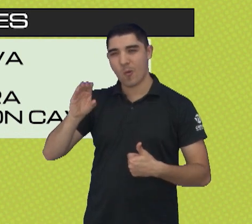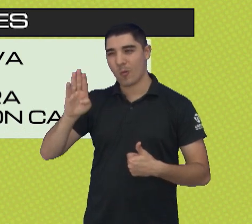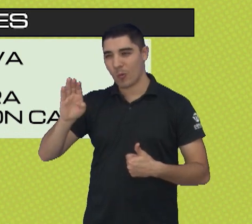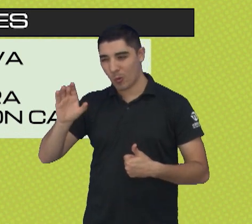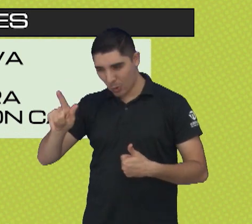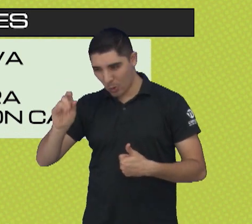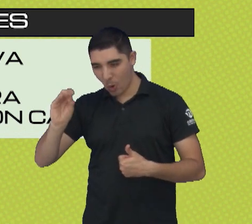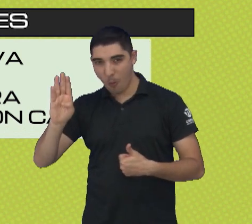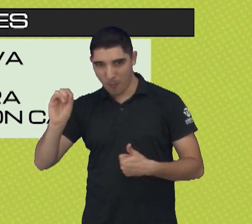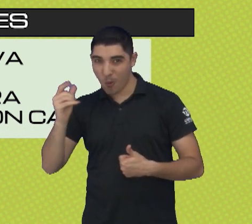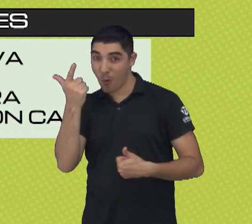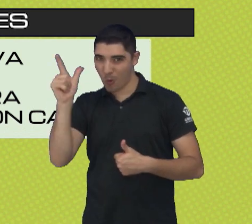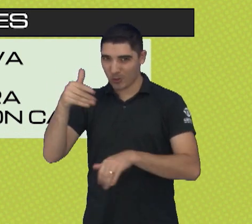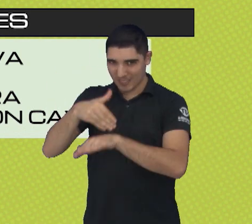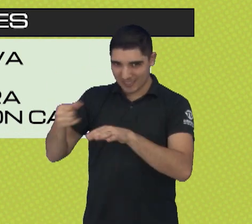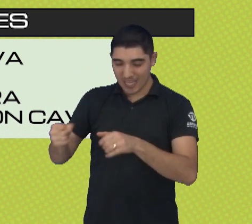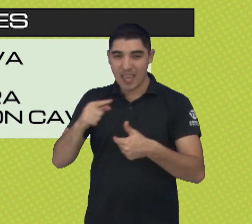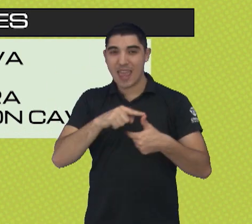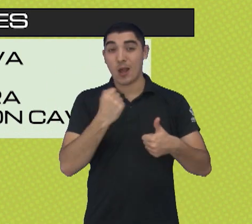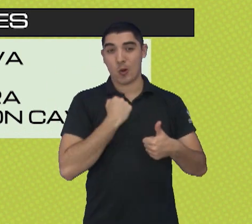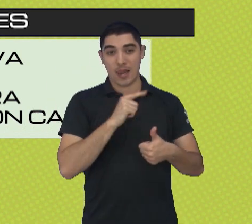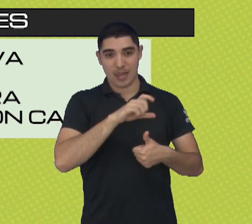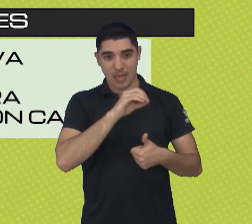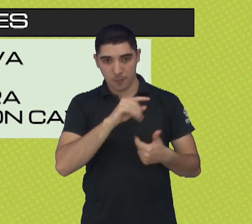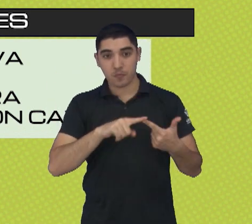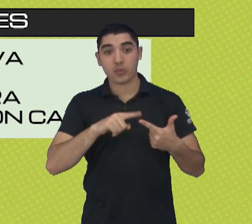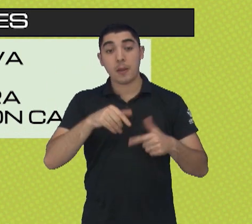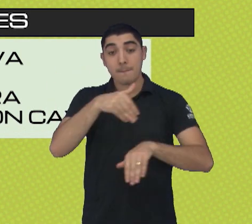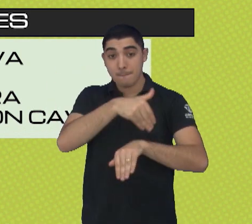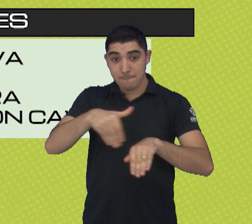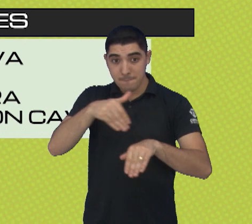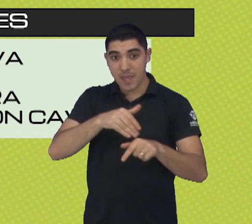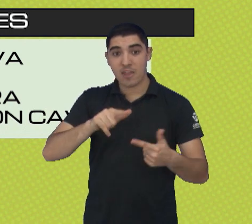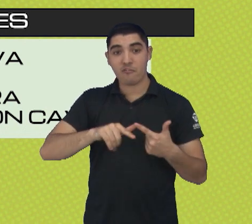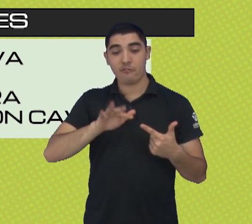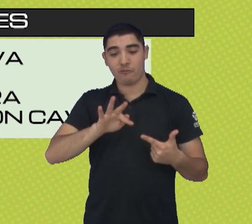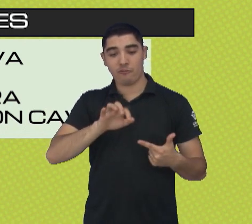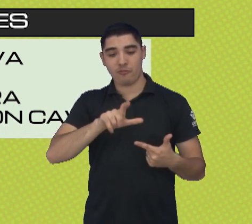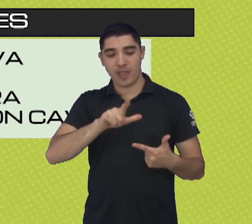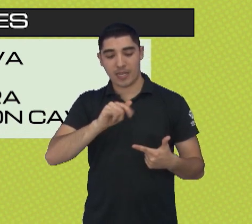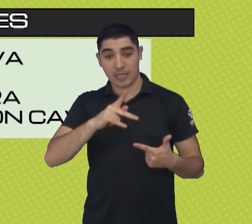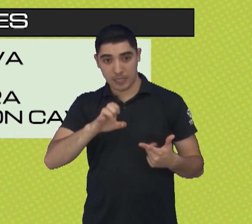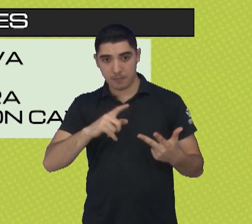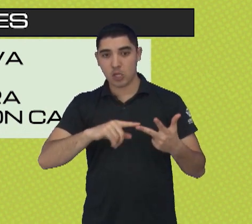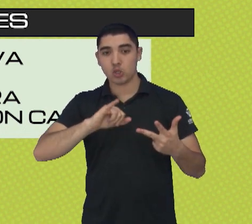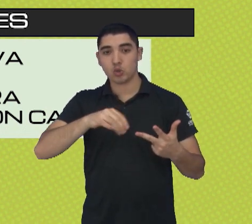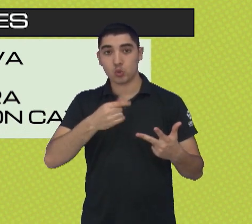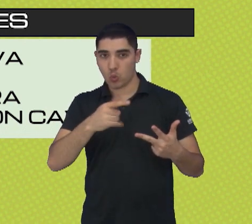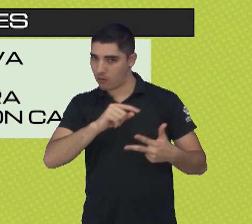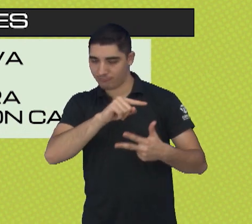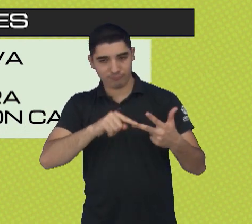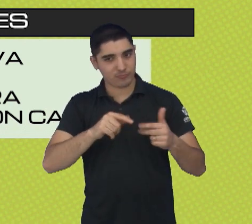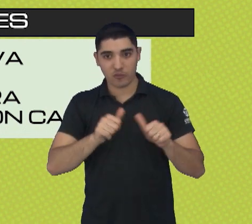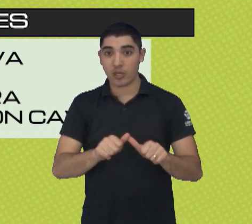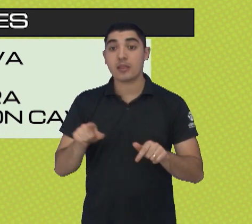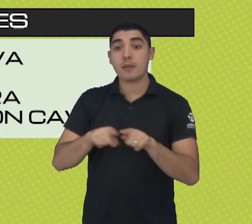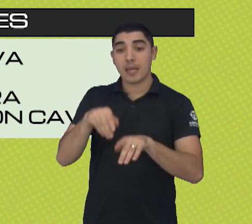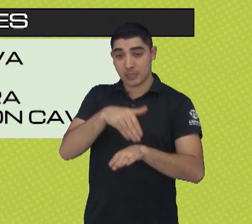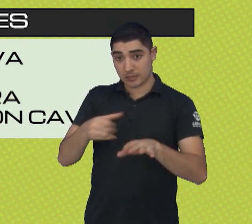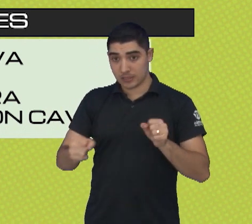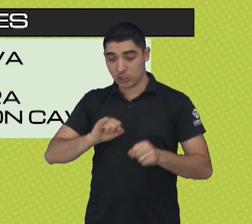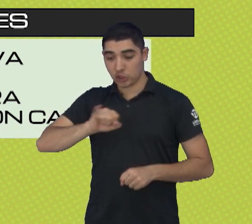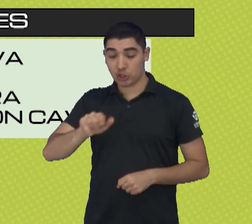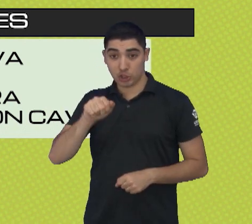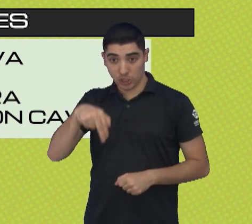Lobo, goleiro, este não fica. Os meias, Felipe Conchal e João Gabriel, não devem ficar. O zagueiro Jean Peter e também os